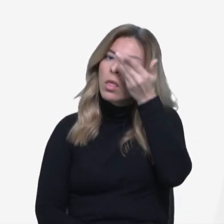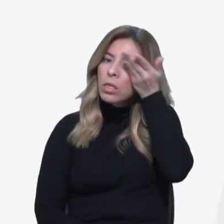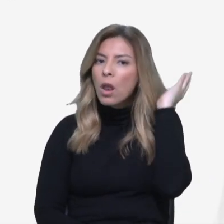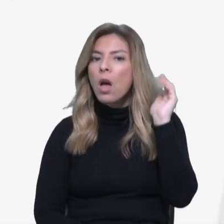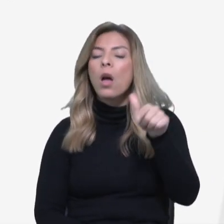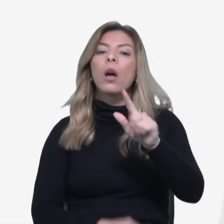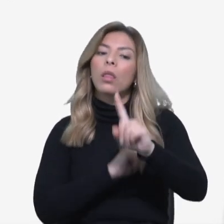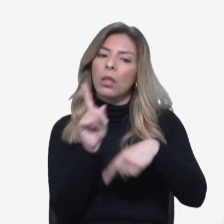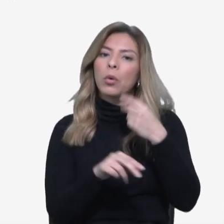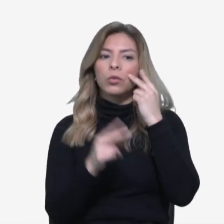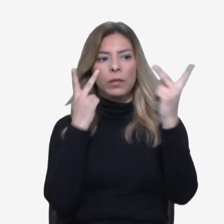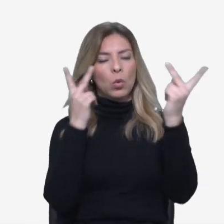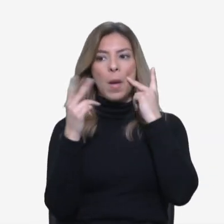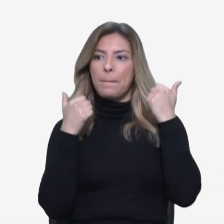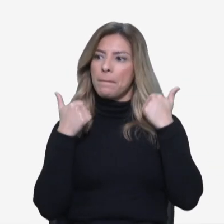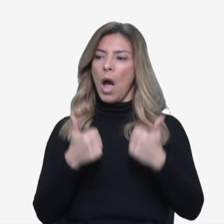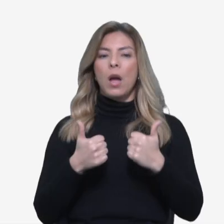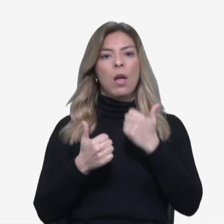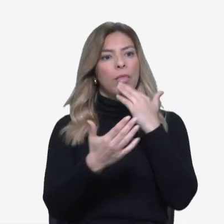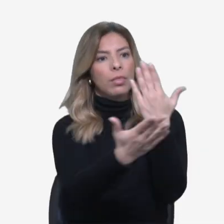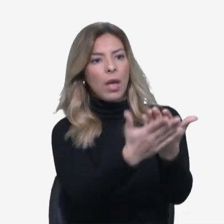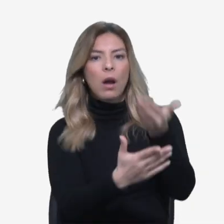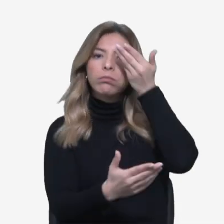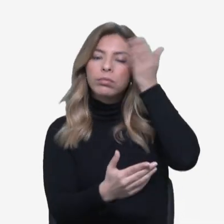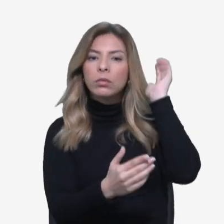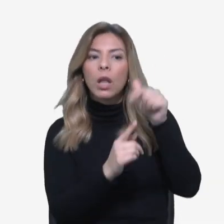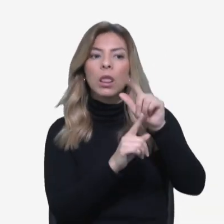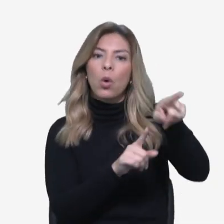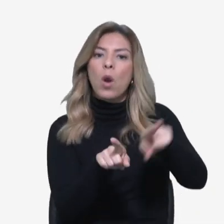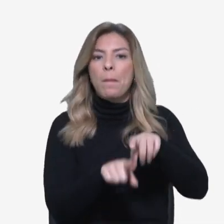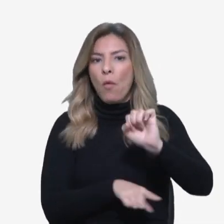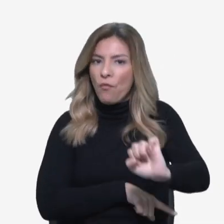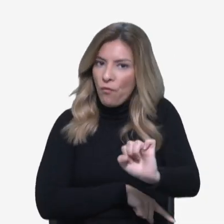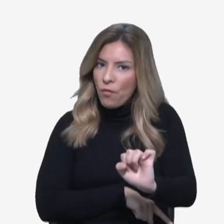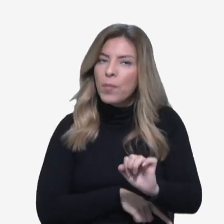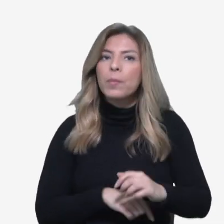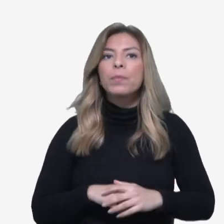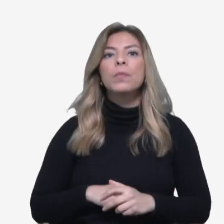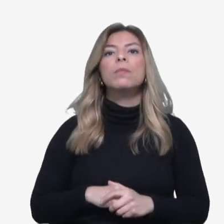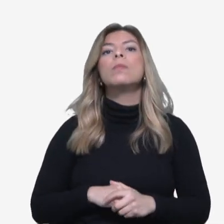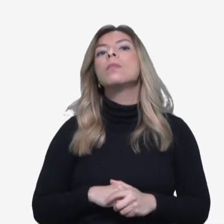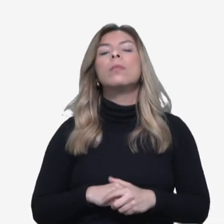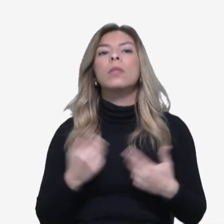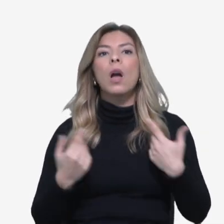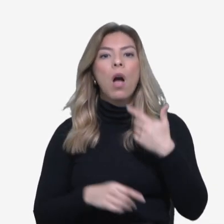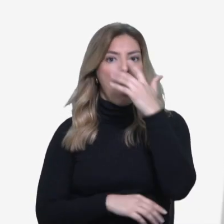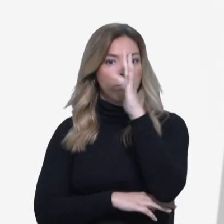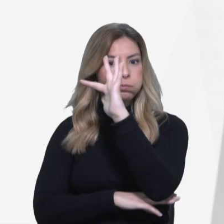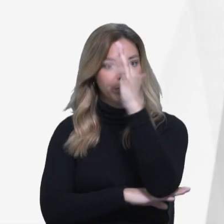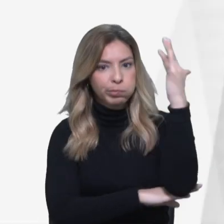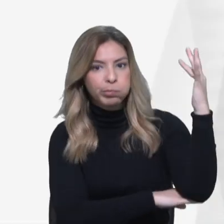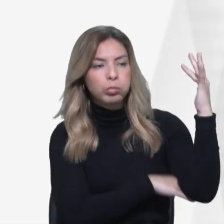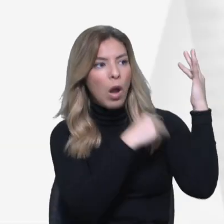e então verás bem para tirar o argueiro da vista do teu irmão. Não há árvore boa que dê mau